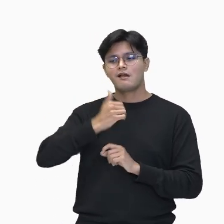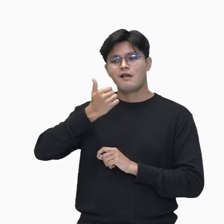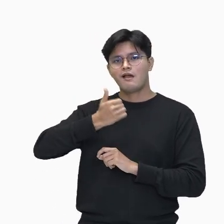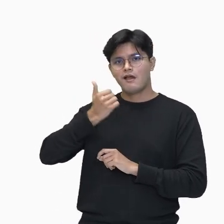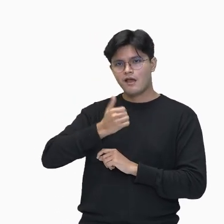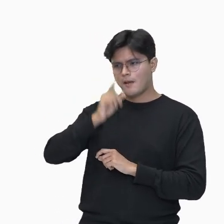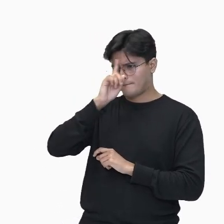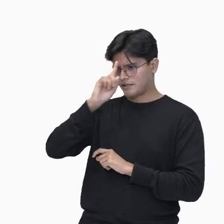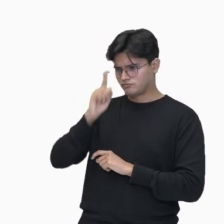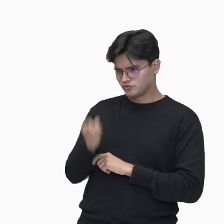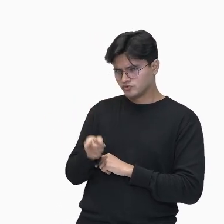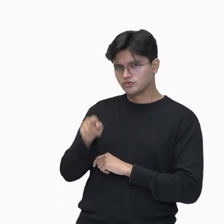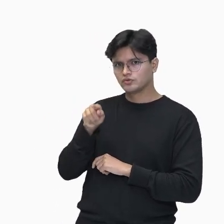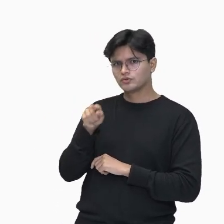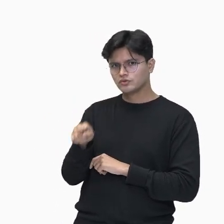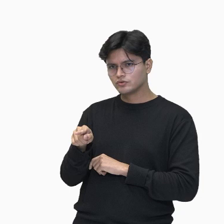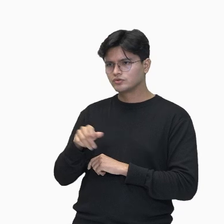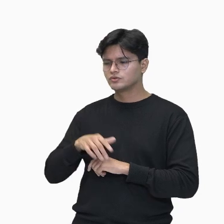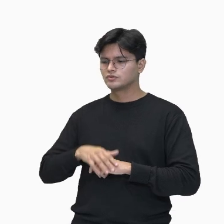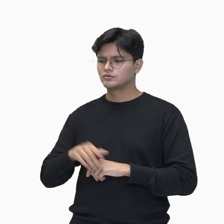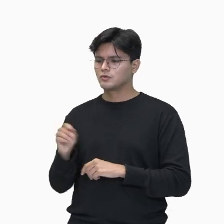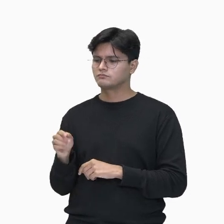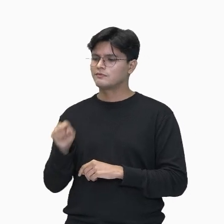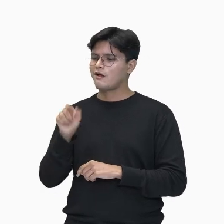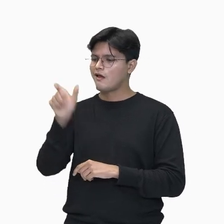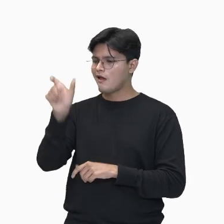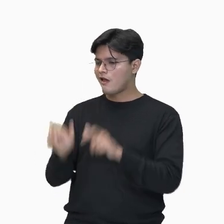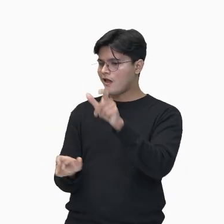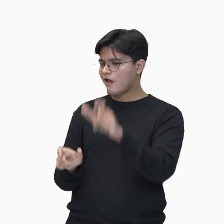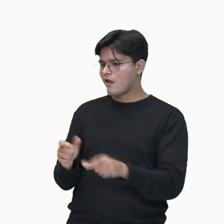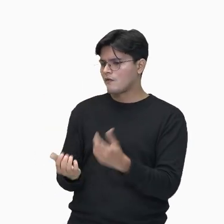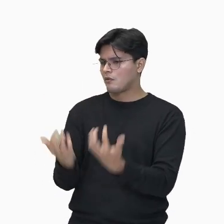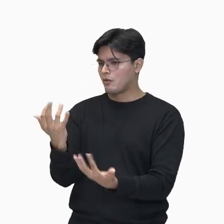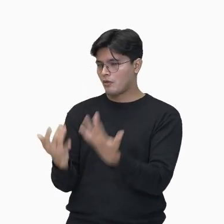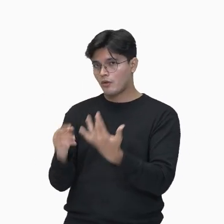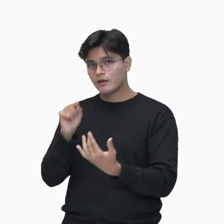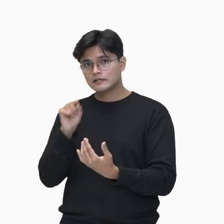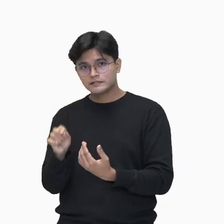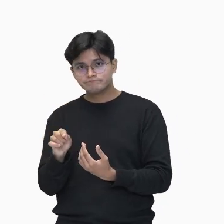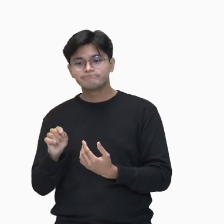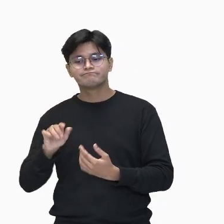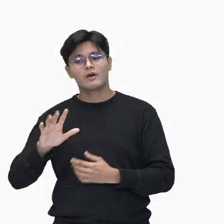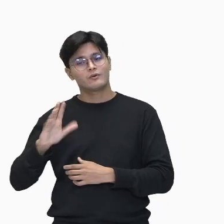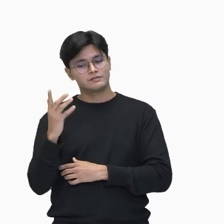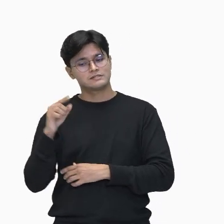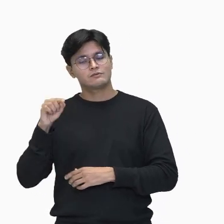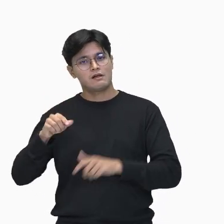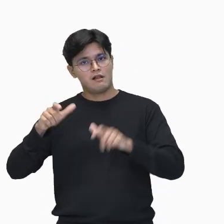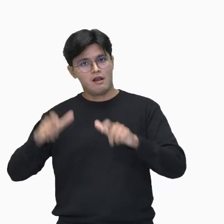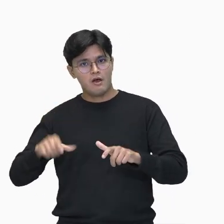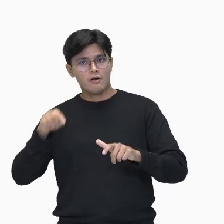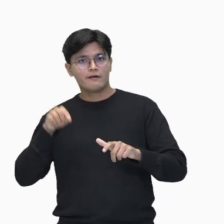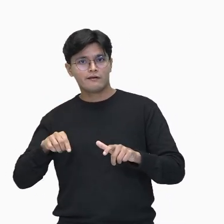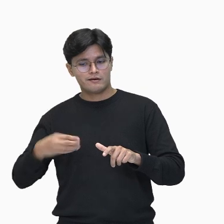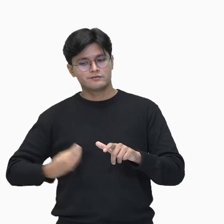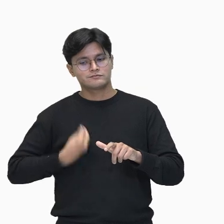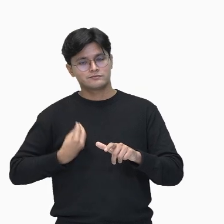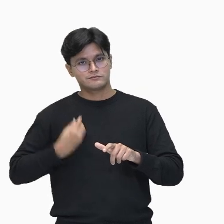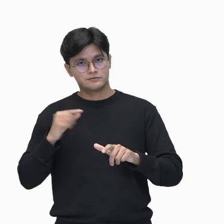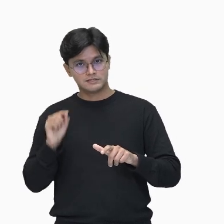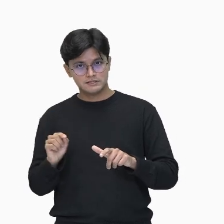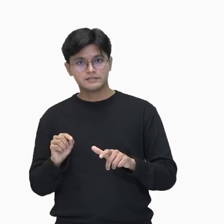e tudo feito diante dos Passos em que ele estava de maneira que enquanto